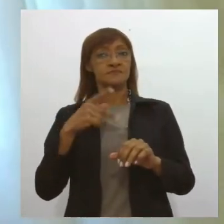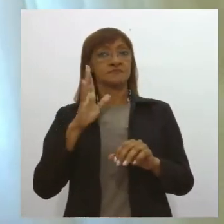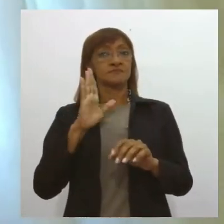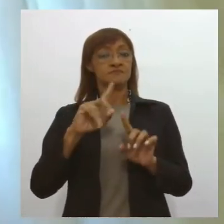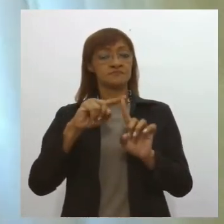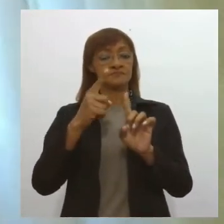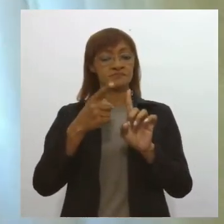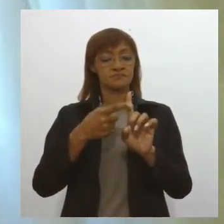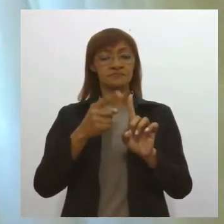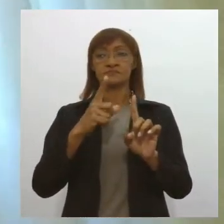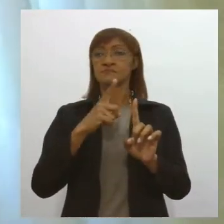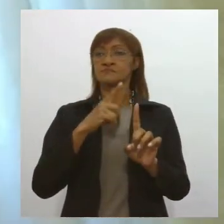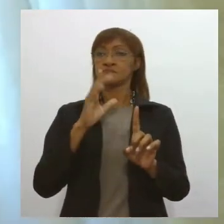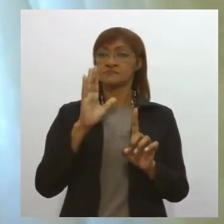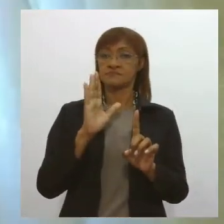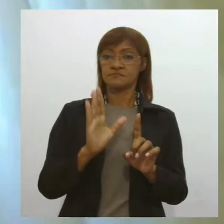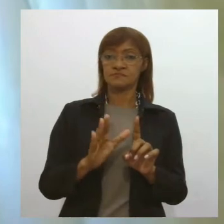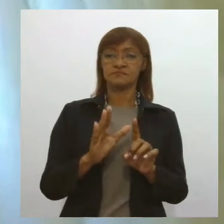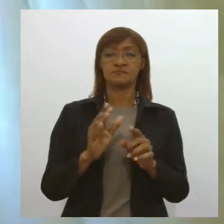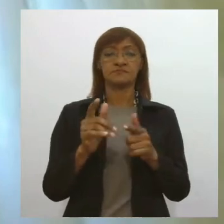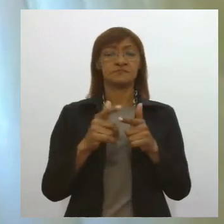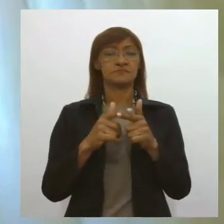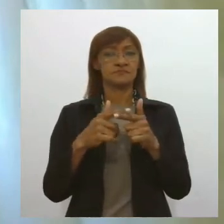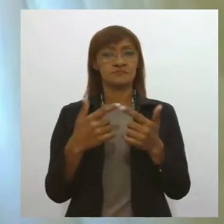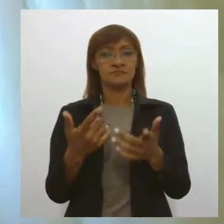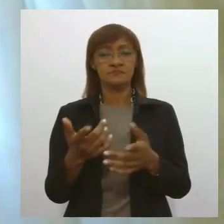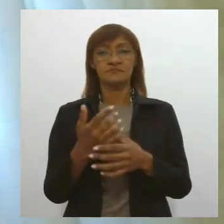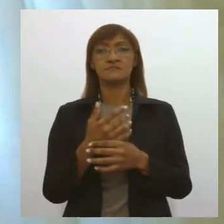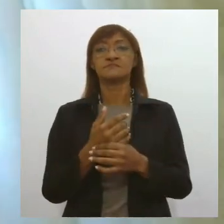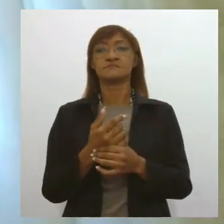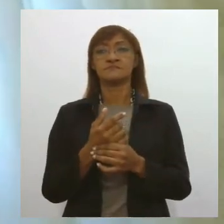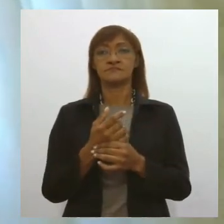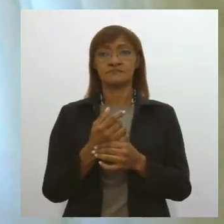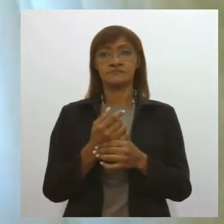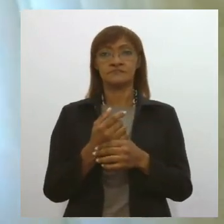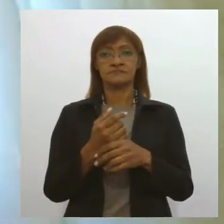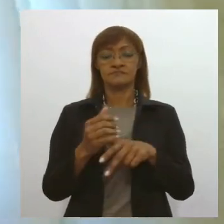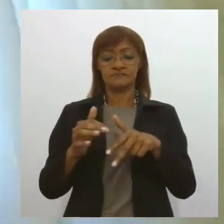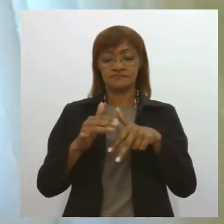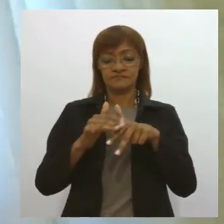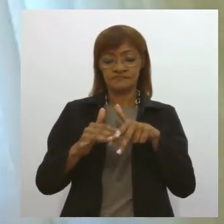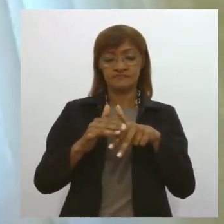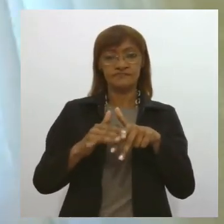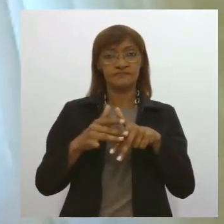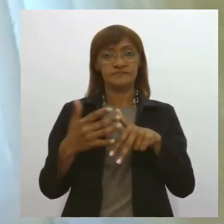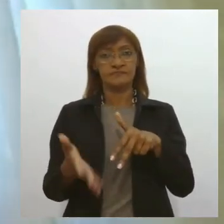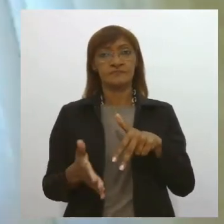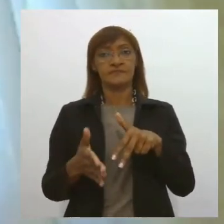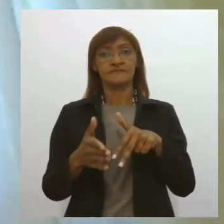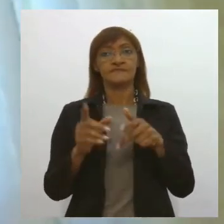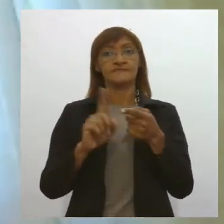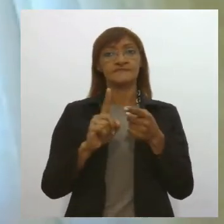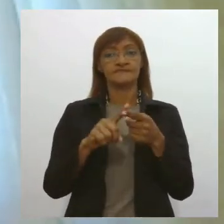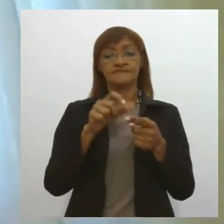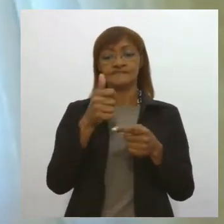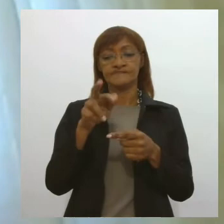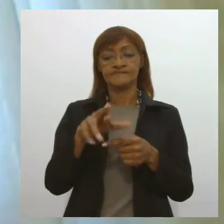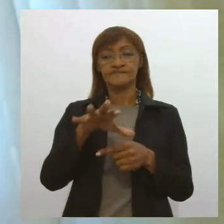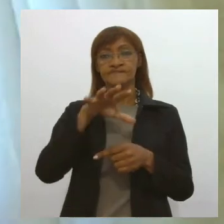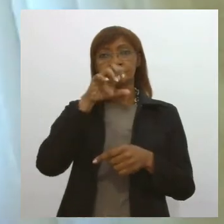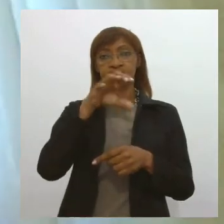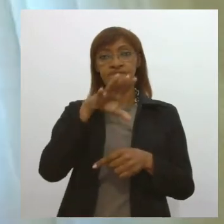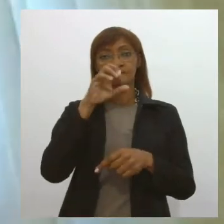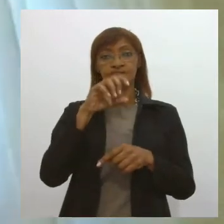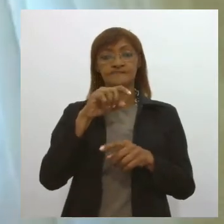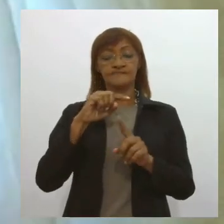predispõe, né, aumento circulatório, restrição do sistema respiratório, né, por conta da barriga que